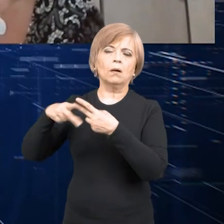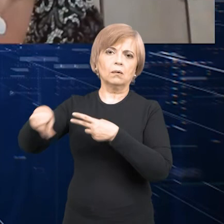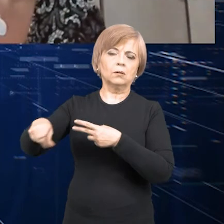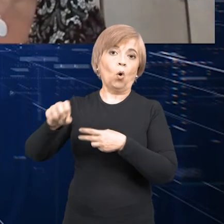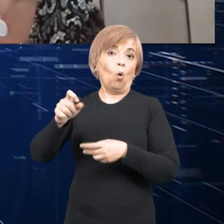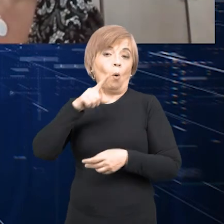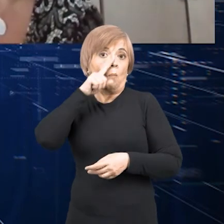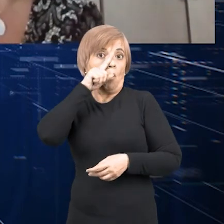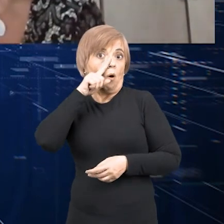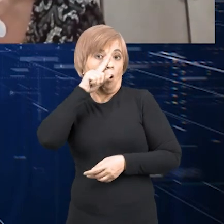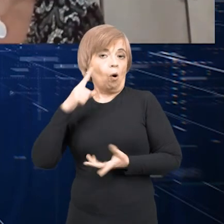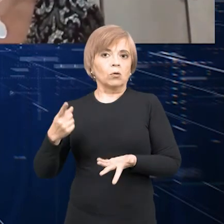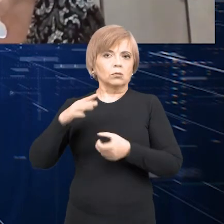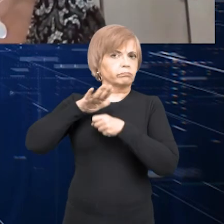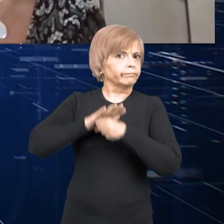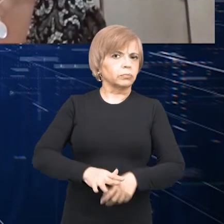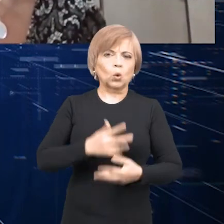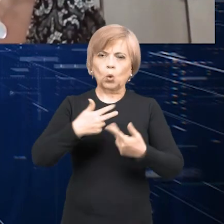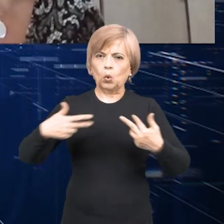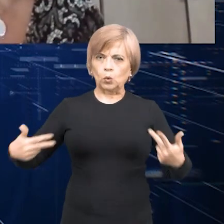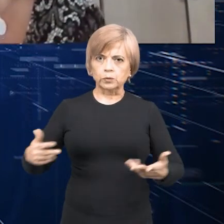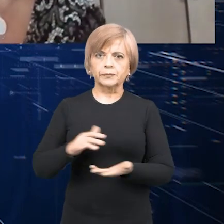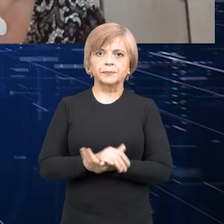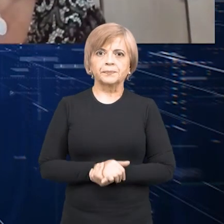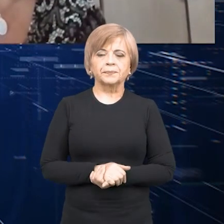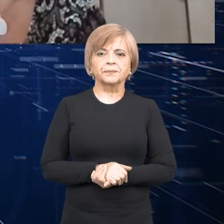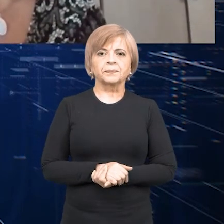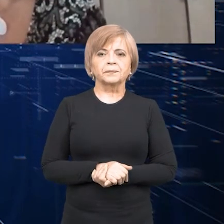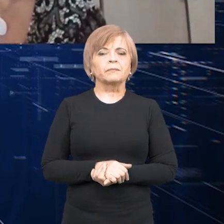de morte, de agressão, enfim, tantas outras ameaças